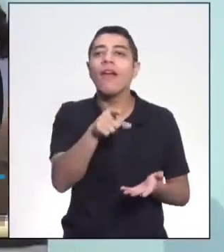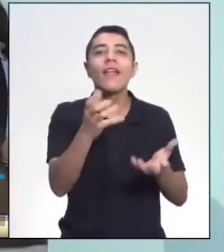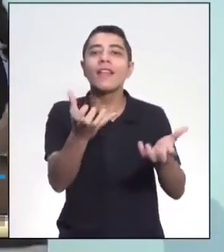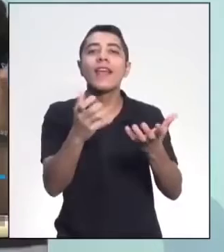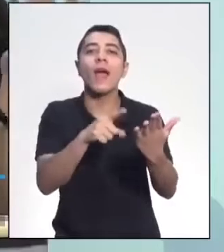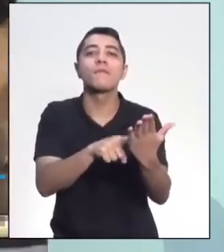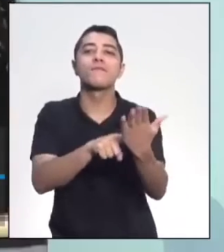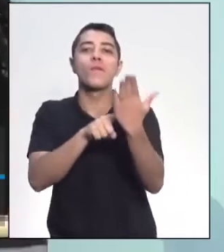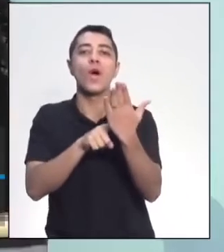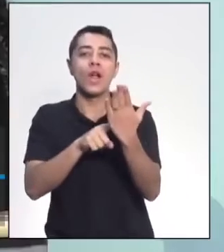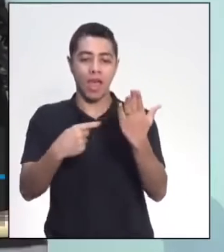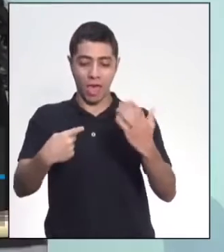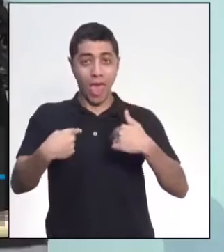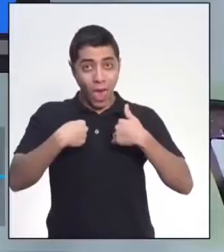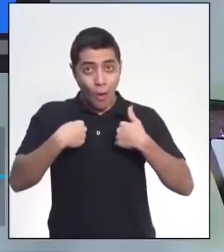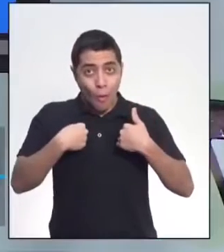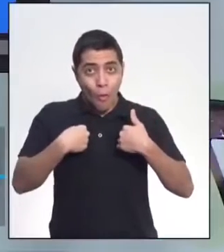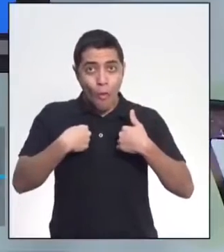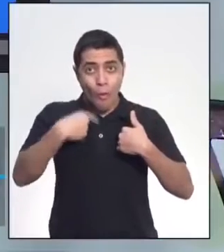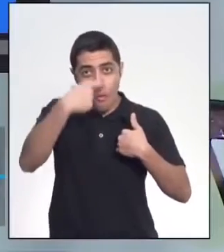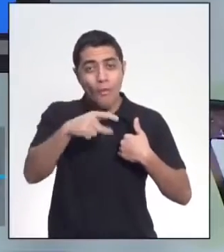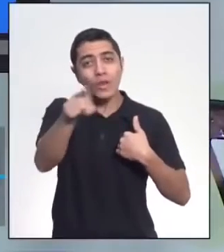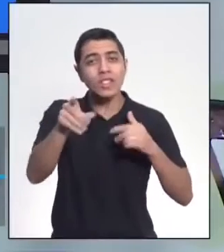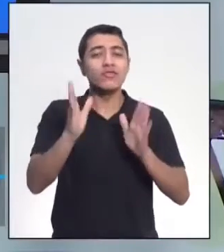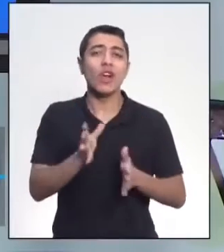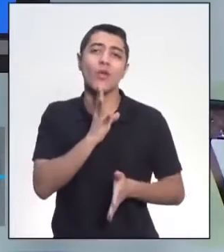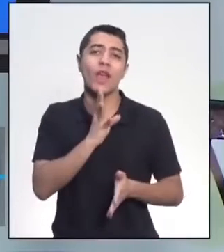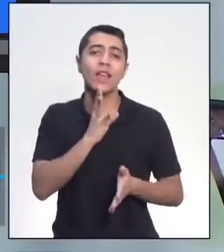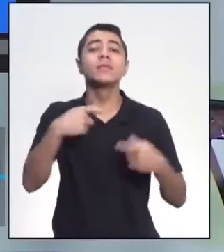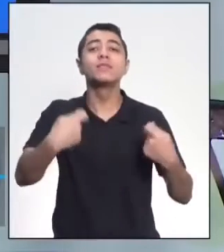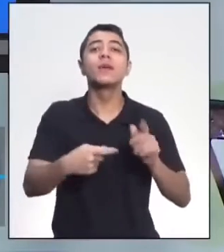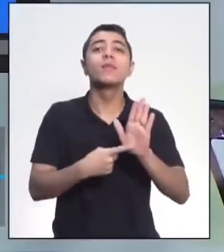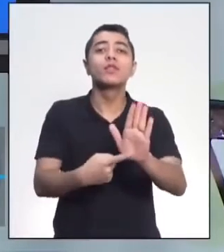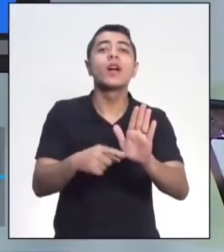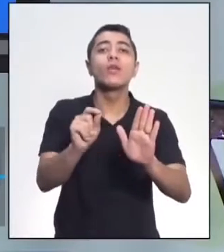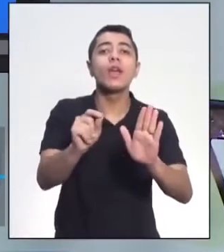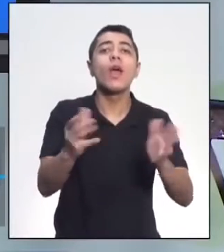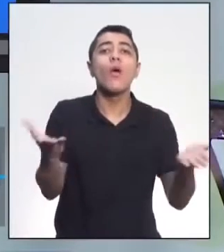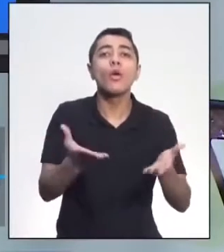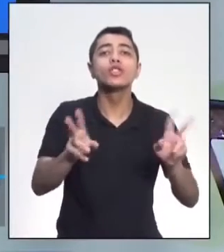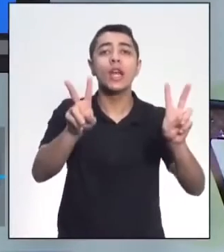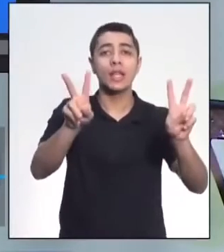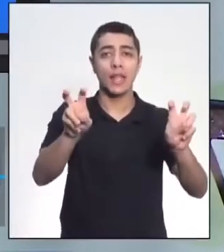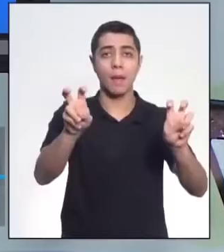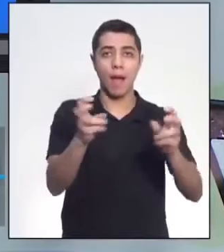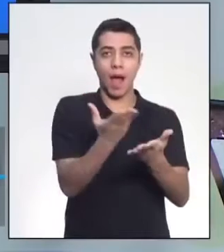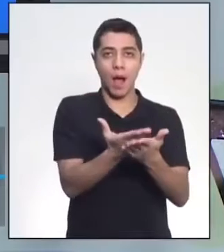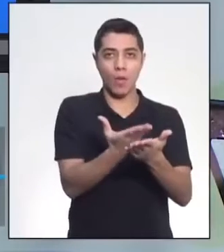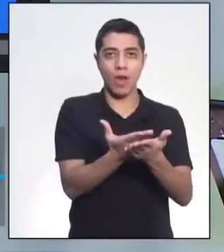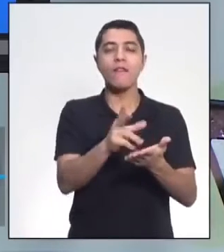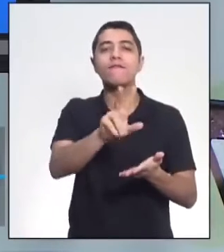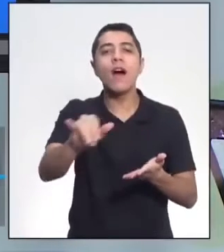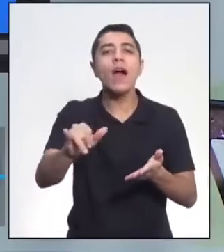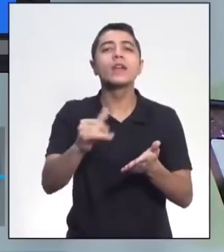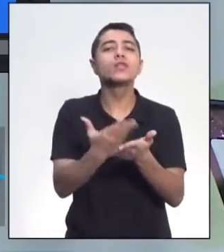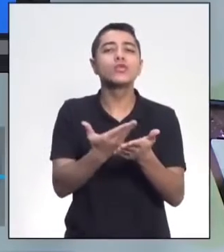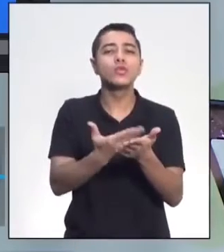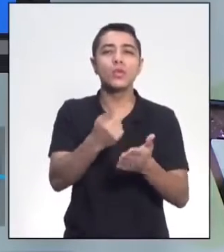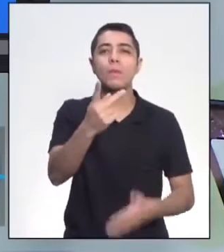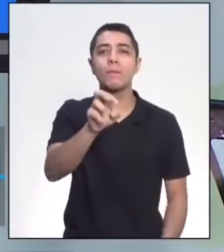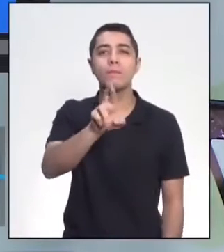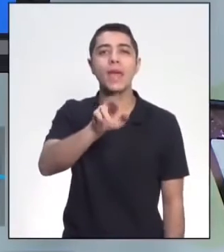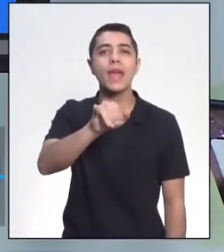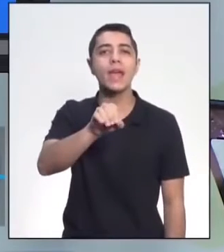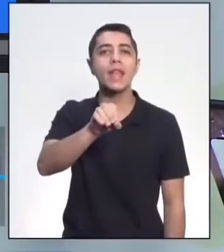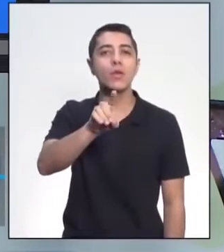já me conhecem. É verdade. O estudo dos períodos. Este é o Boa. tema da aula de hoje, o título da aula de hoje. Também falarei as